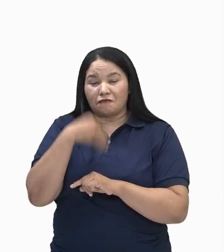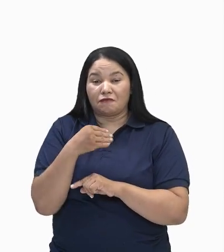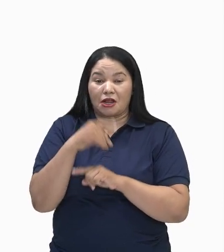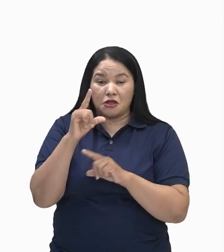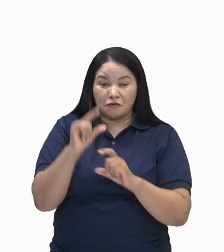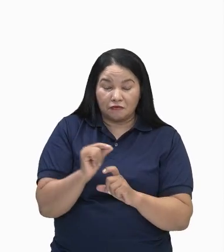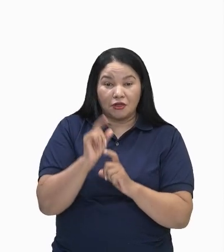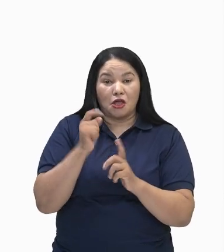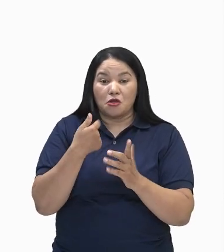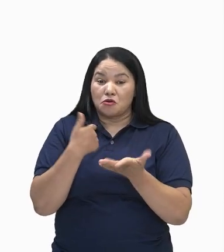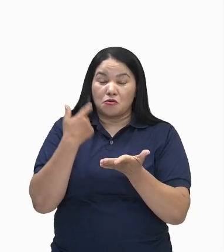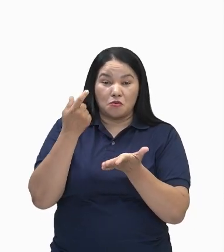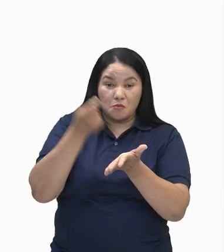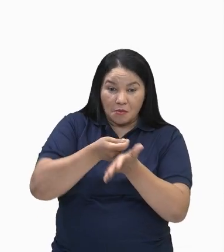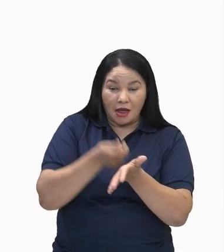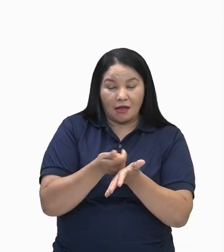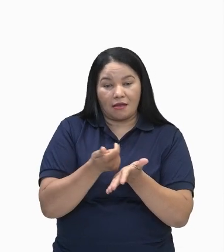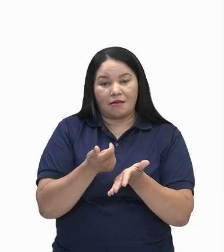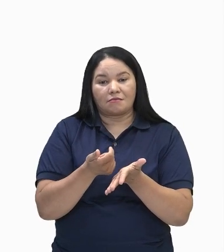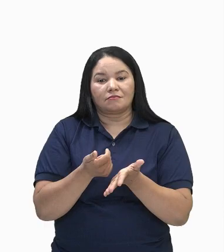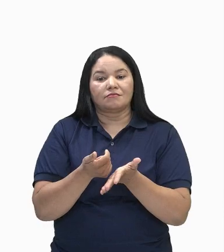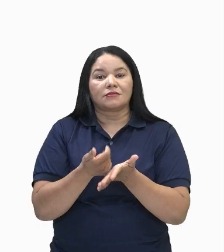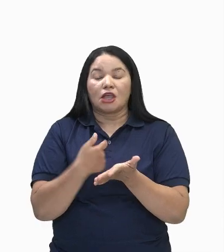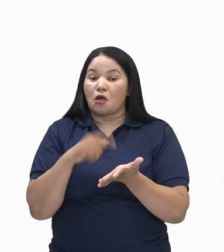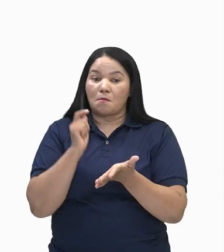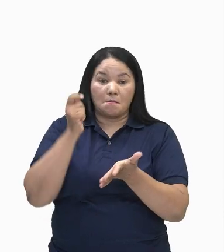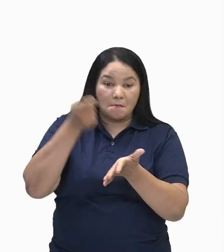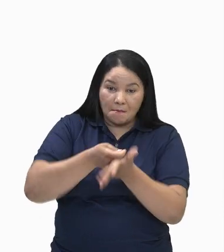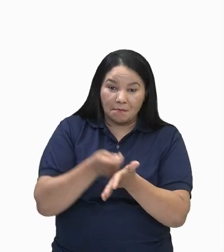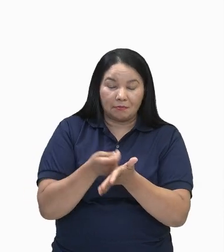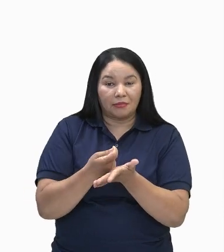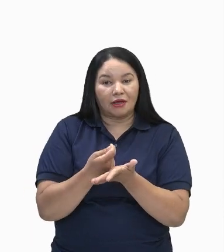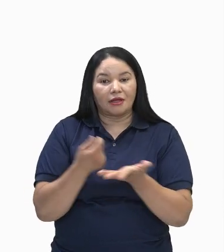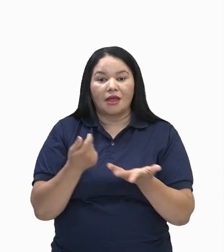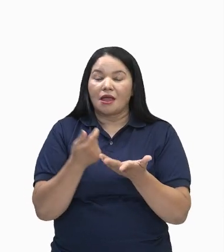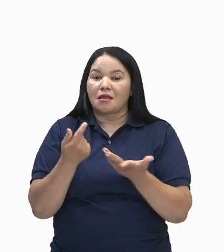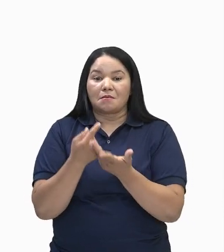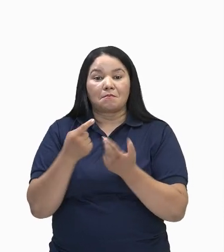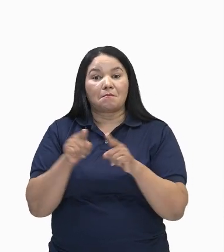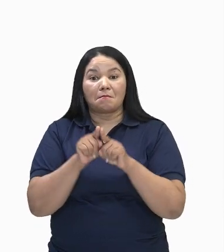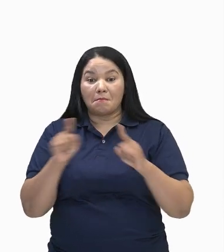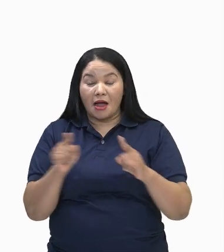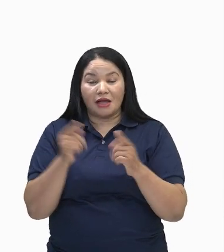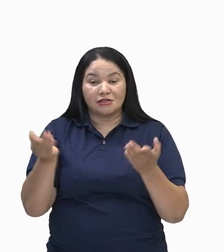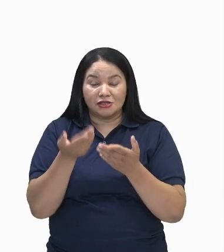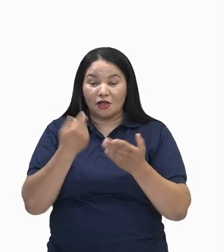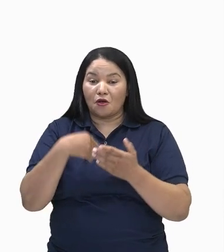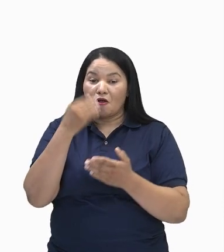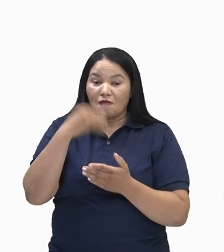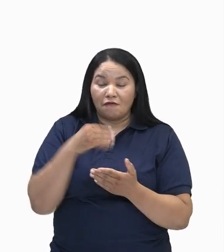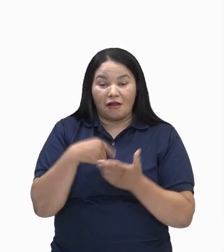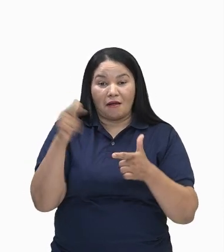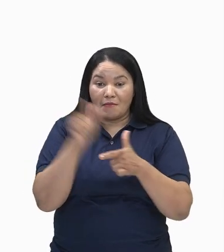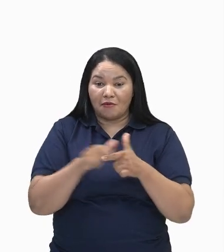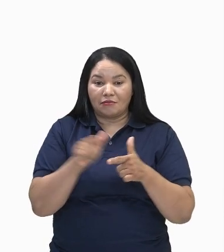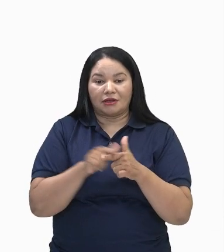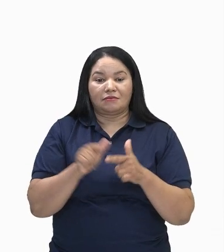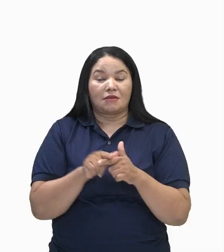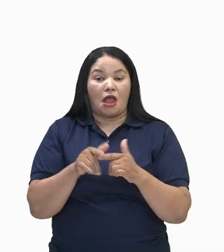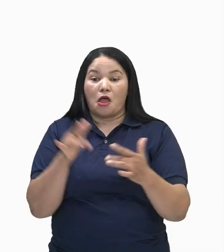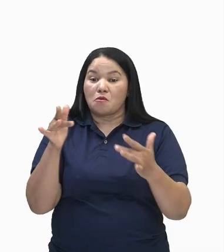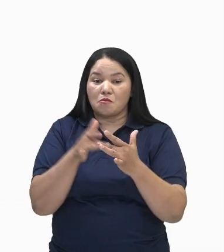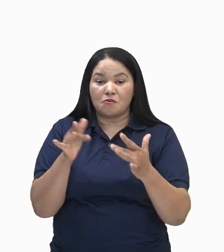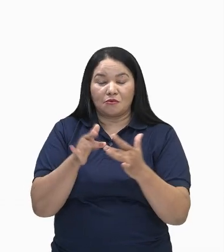à contratada. Olha só, ele contratou para uma coisa e não está acontecendo, ele está falando aí. Já entrei em contato com